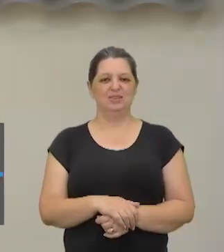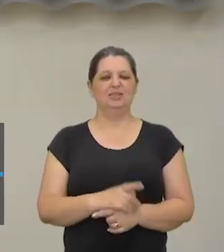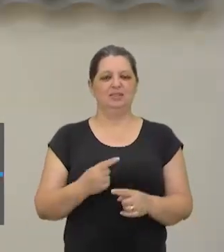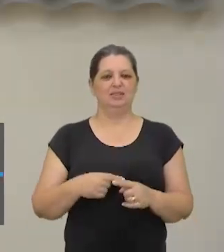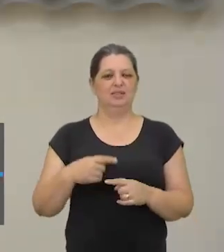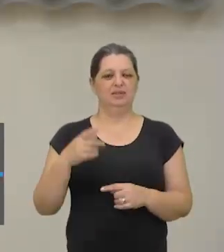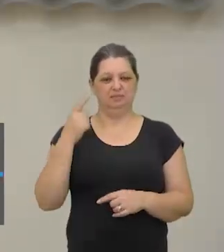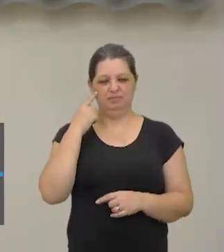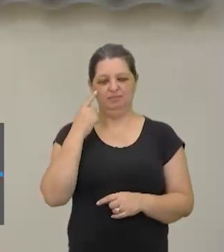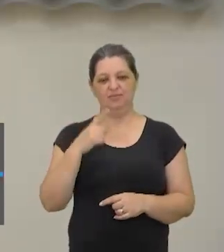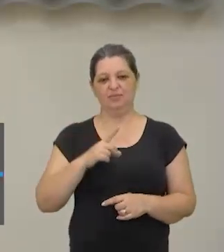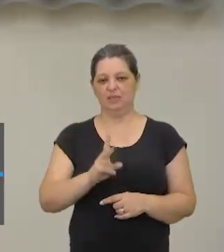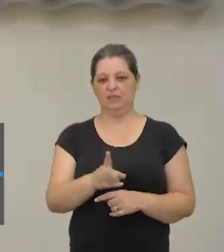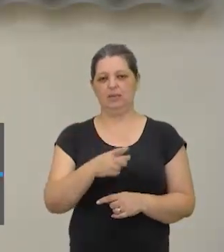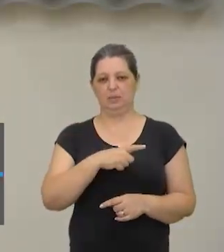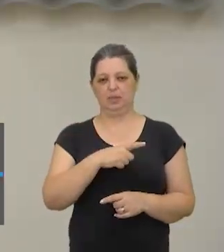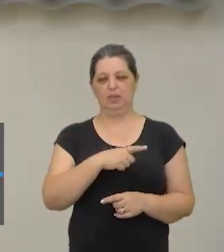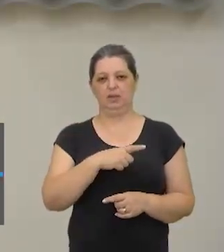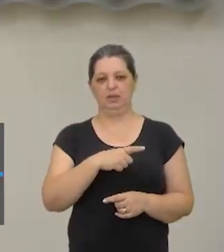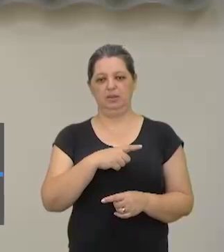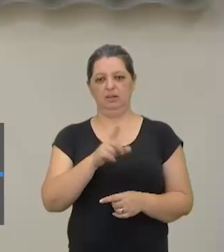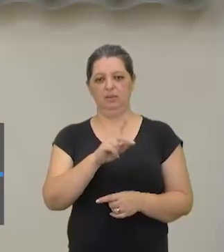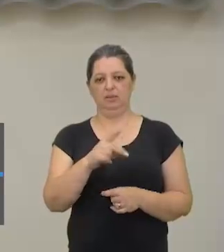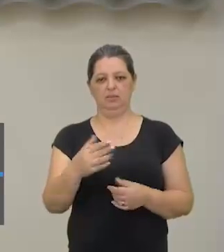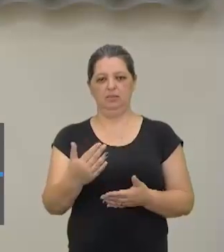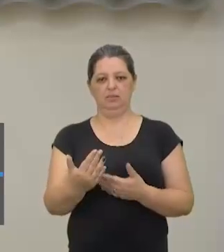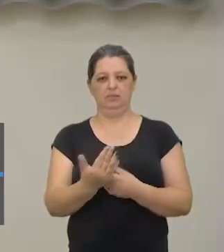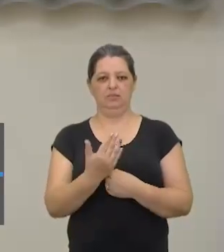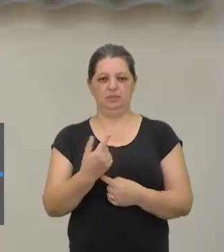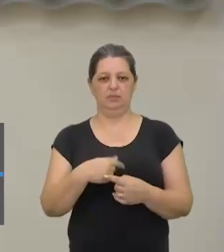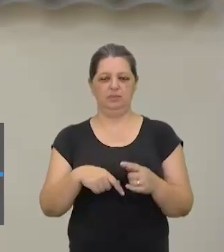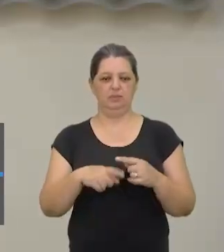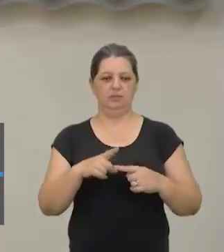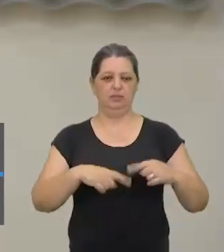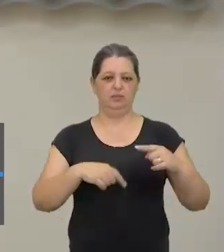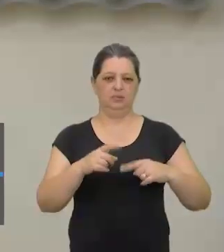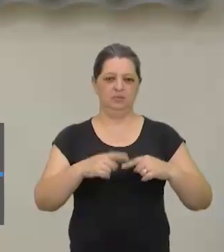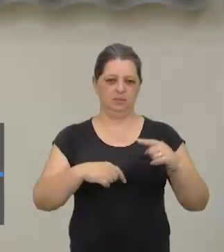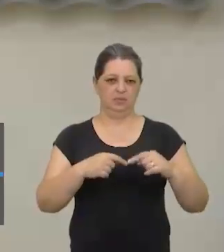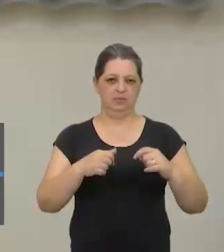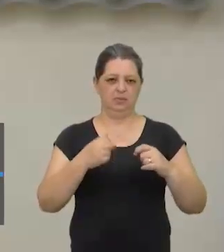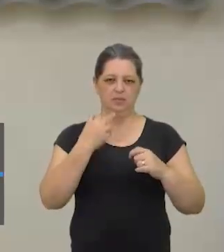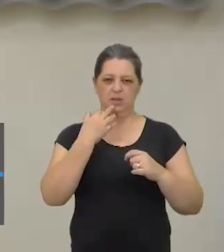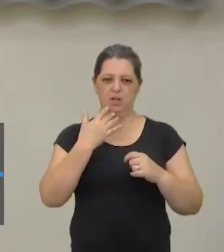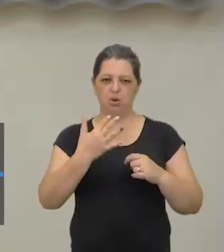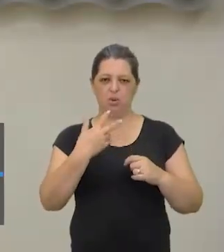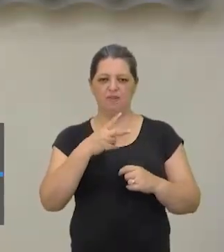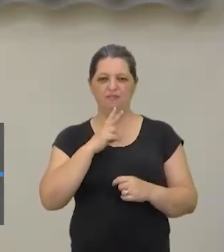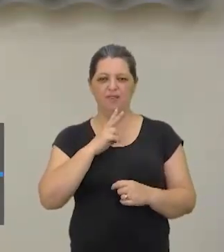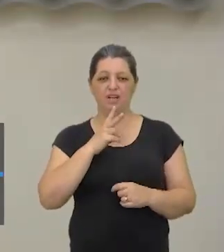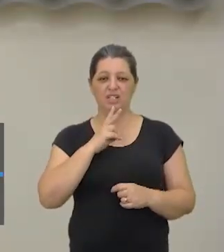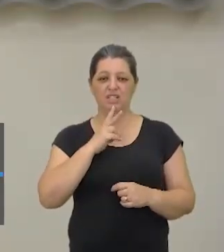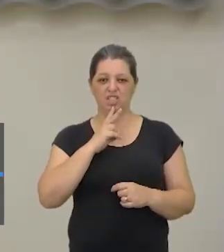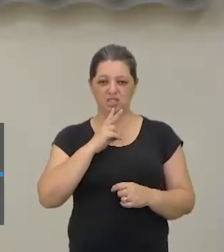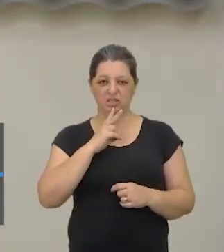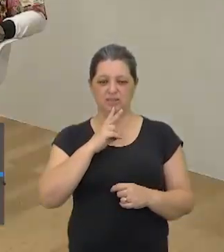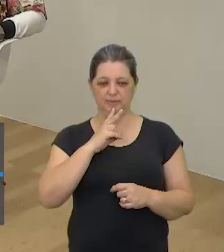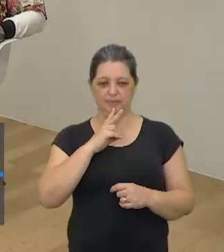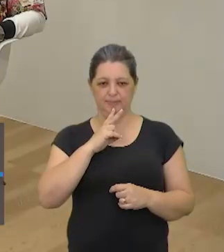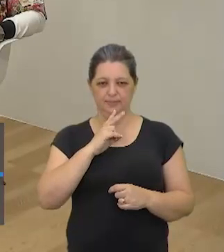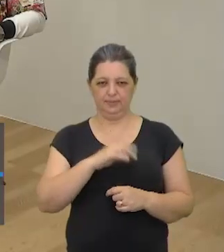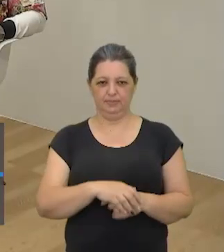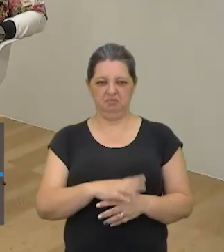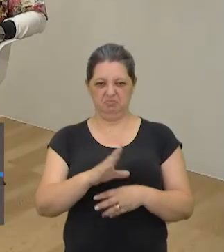ajuda a gente aqui. Foi feito com material que oxida para ficar daquela cor verde. Ah, que legal.